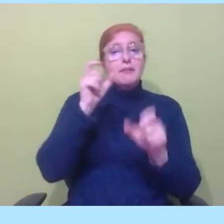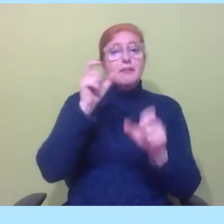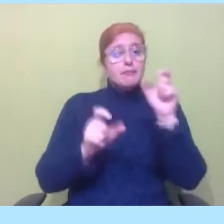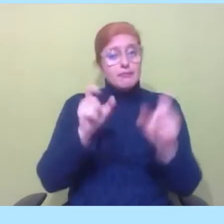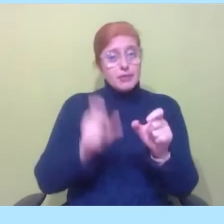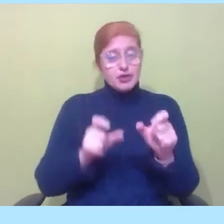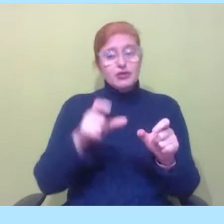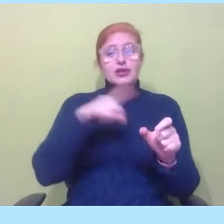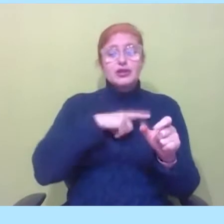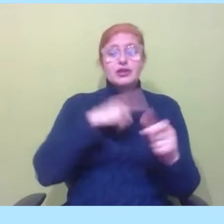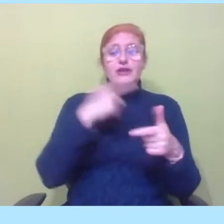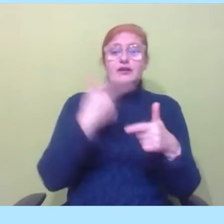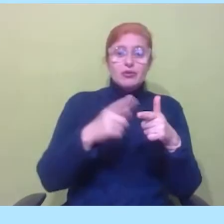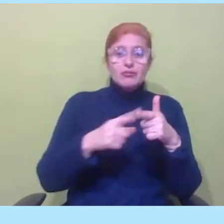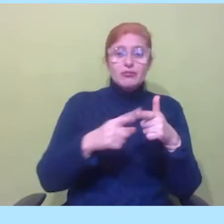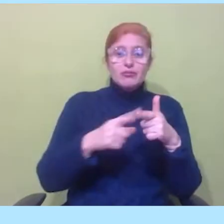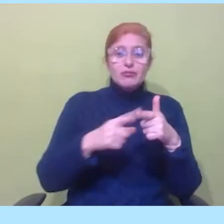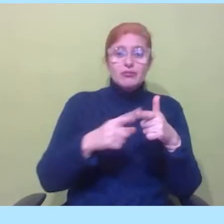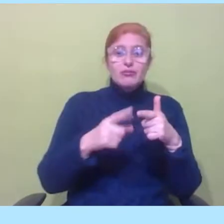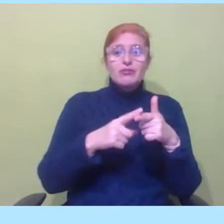estão cumprindo o seu papel.